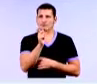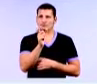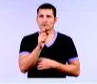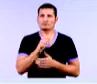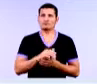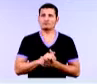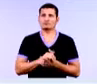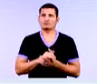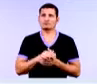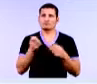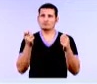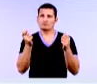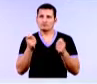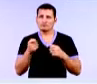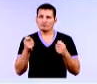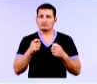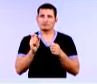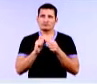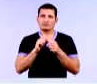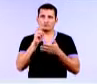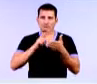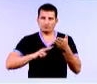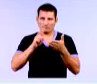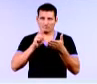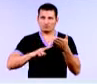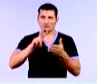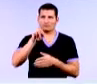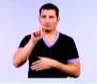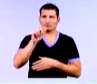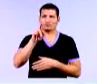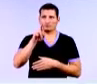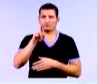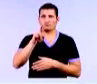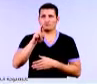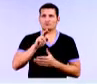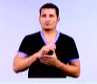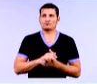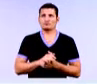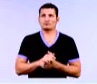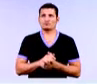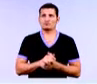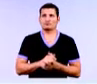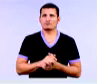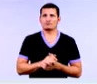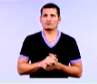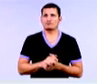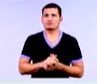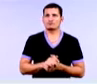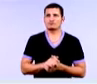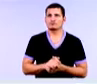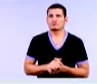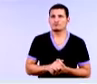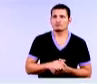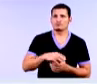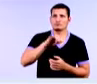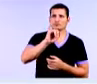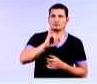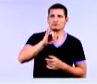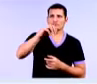utilizemos a leitura de variáveis, beleza? Então eu vou mandar um comando aqui,